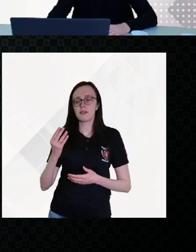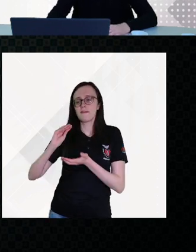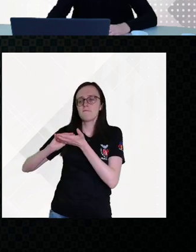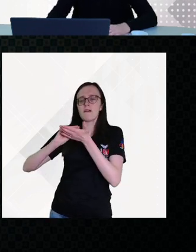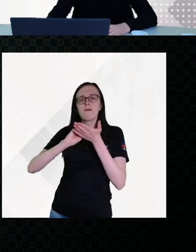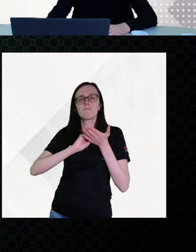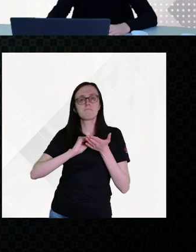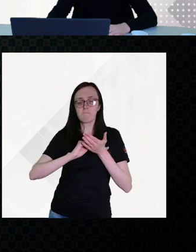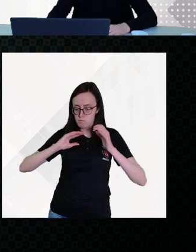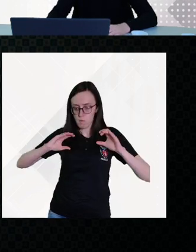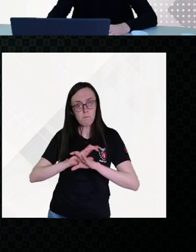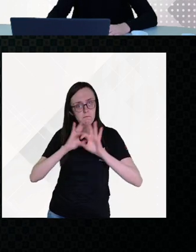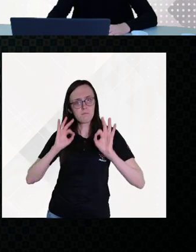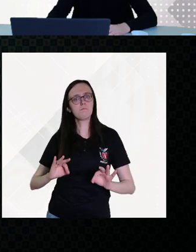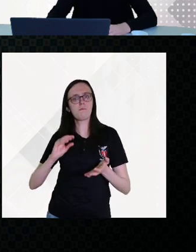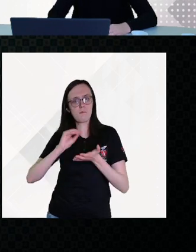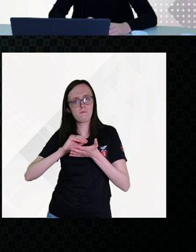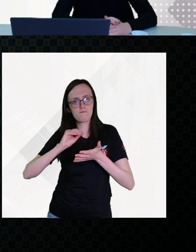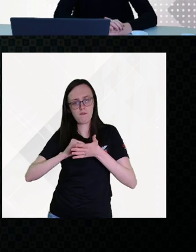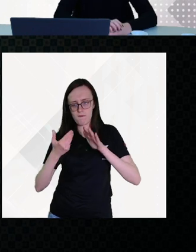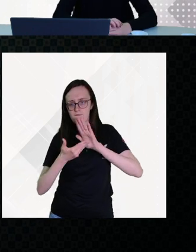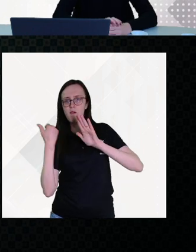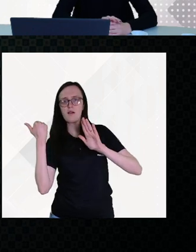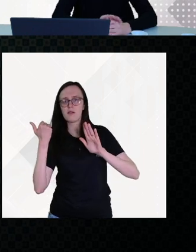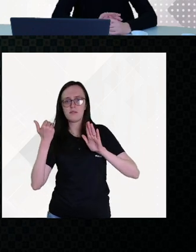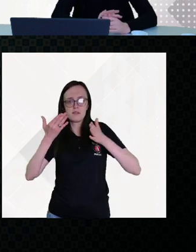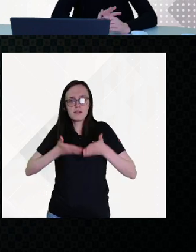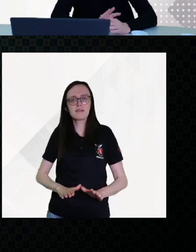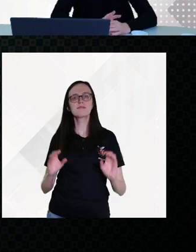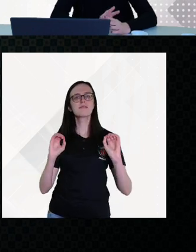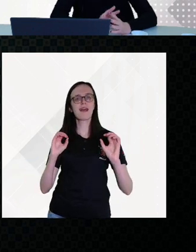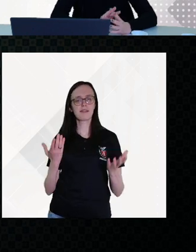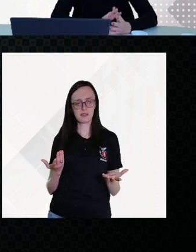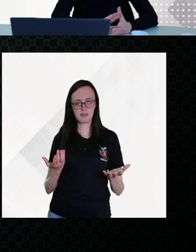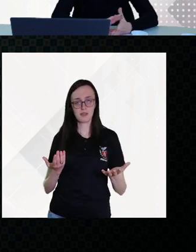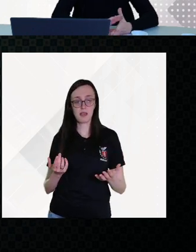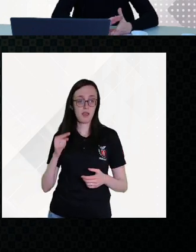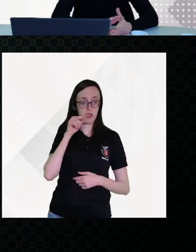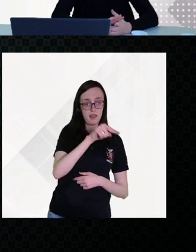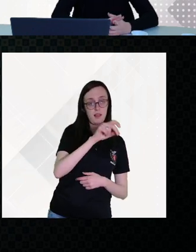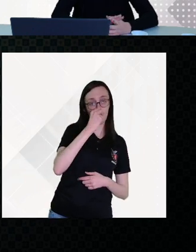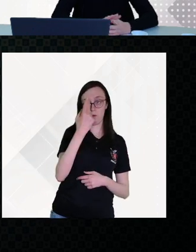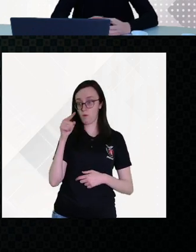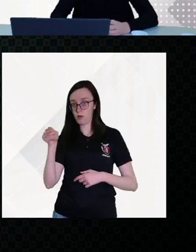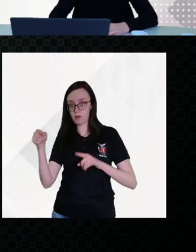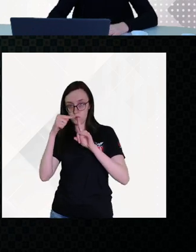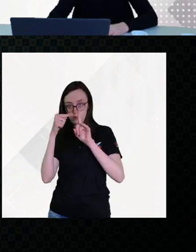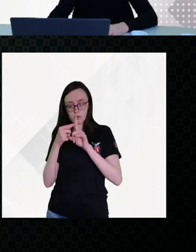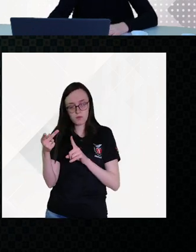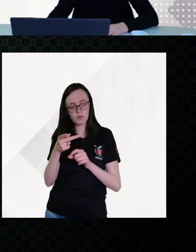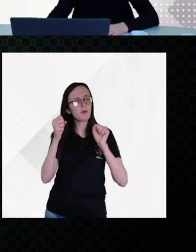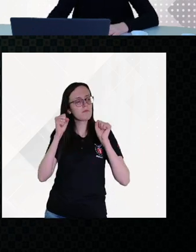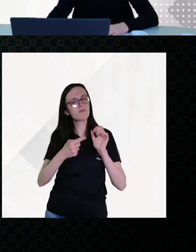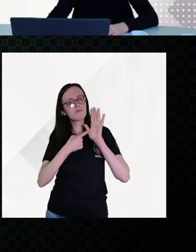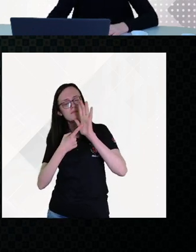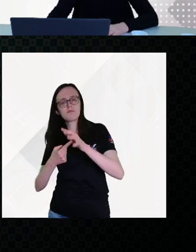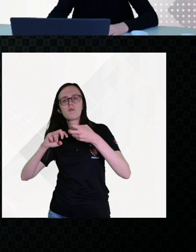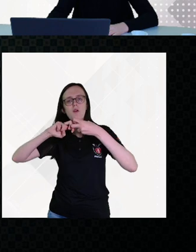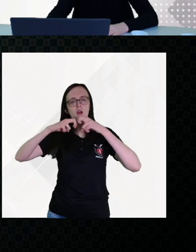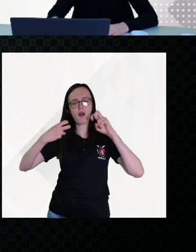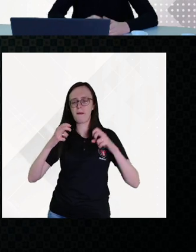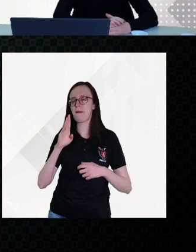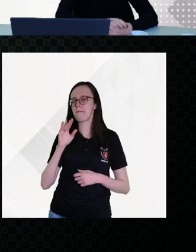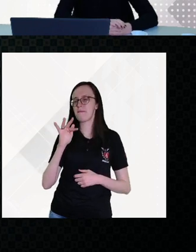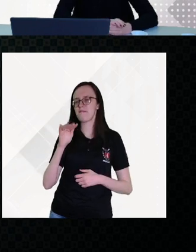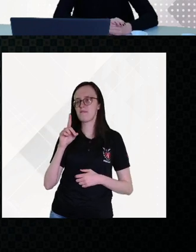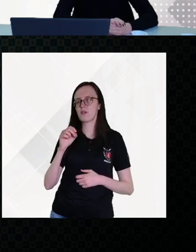ausência total desse membro, tá? Então, tanto uma como a outra pode apresentar ossos bífidos. Aqui